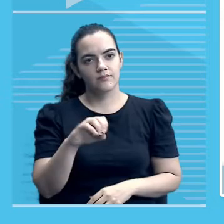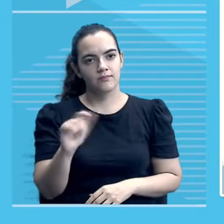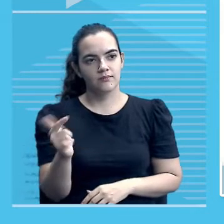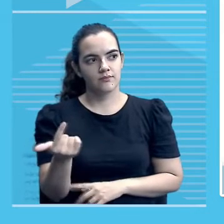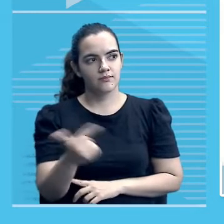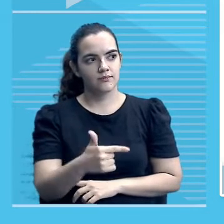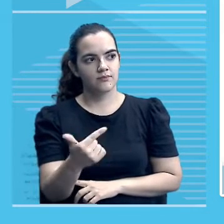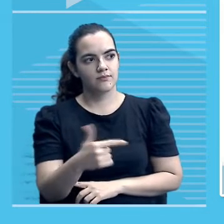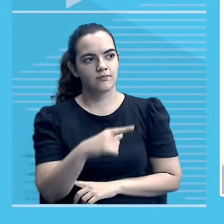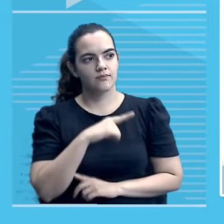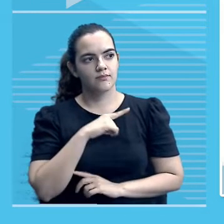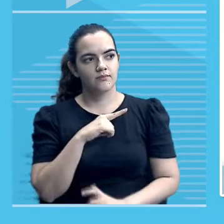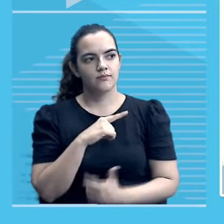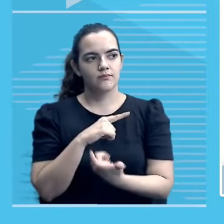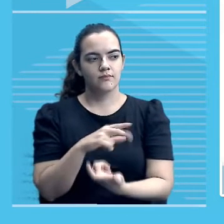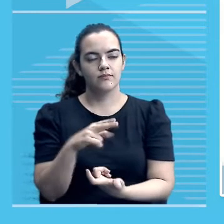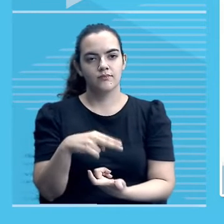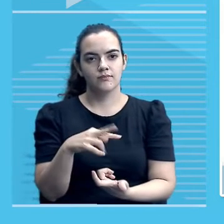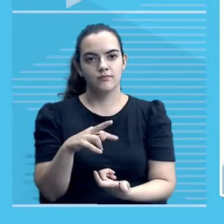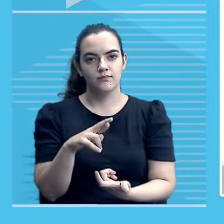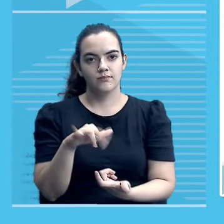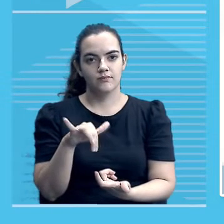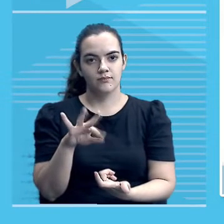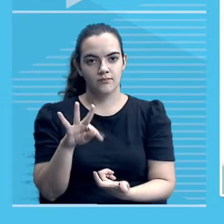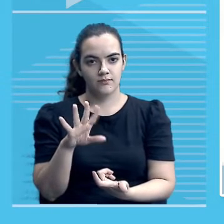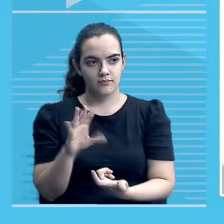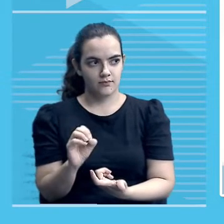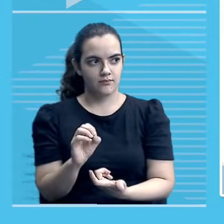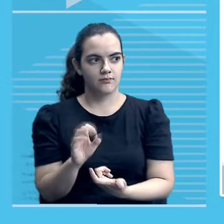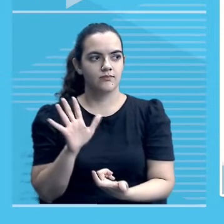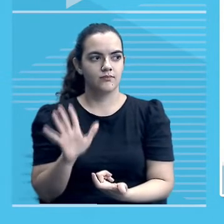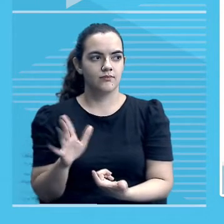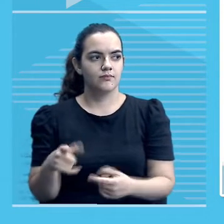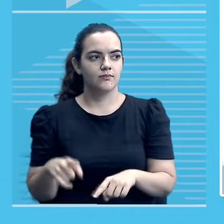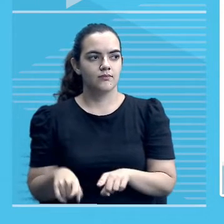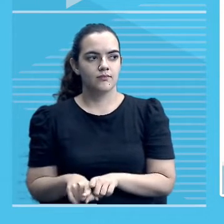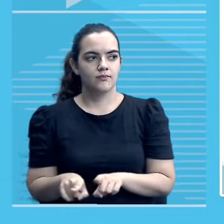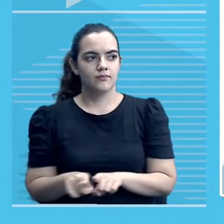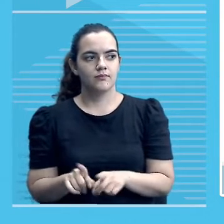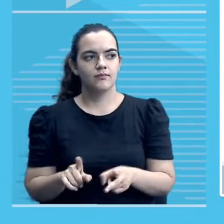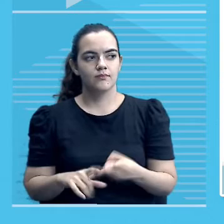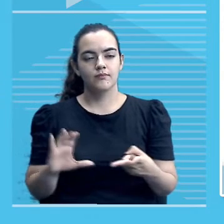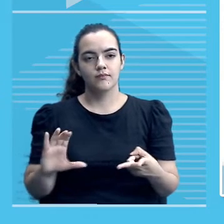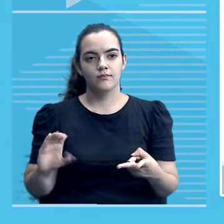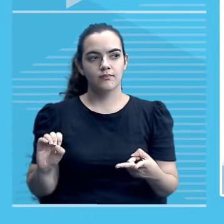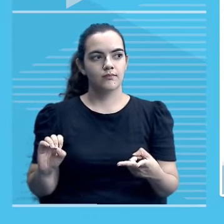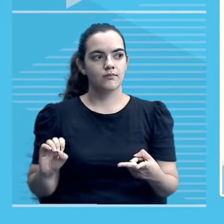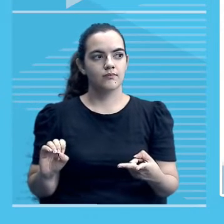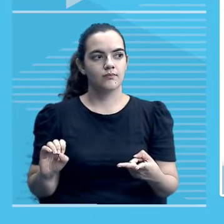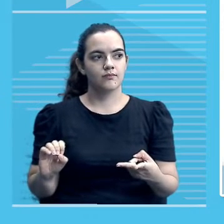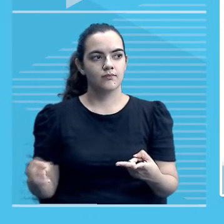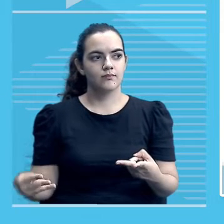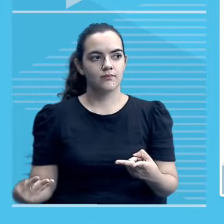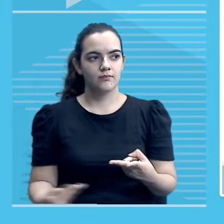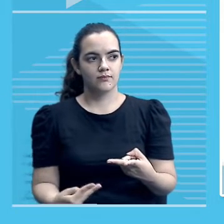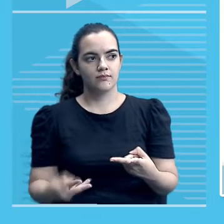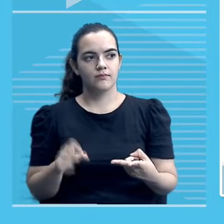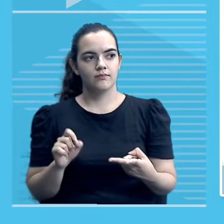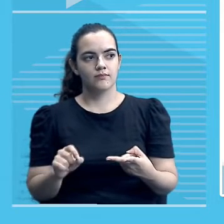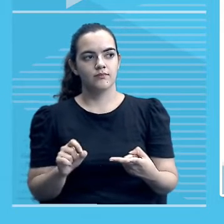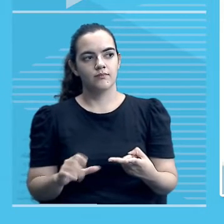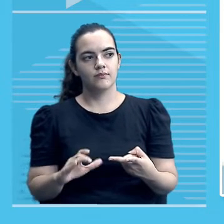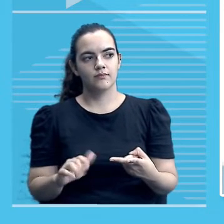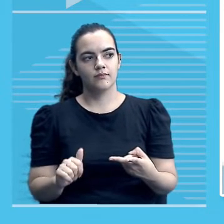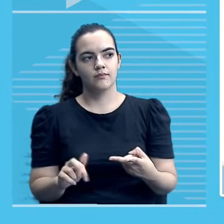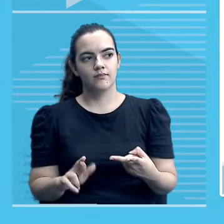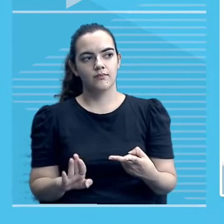prata. O CO3 é chamado de carbonato. Então, carbonato de ferro